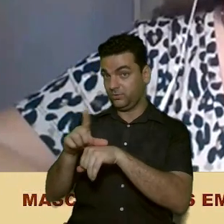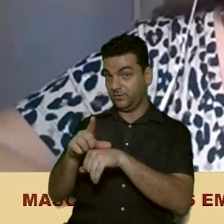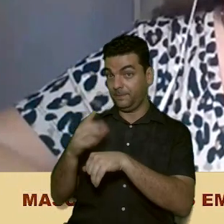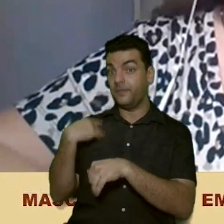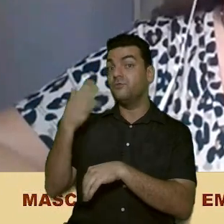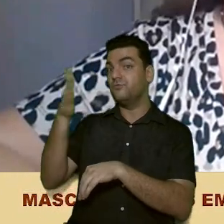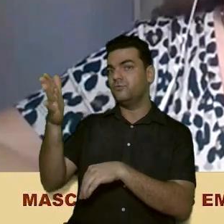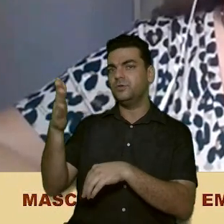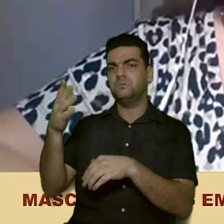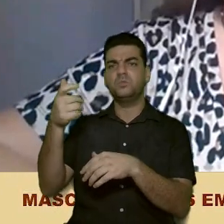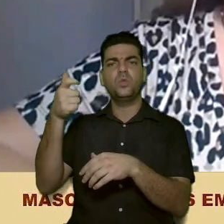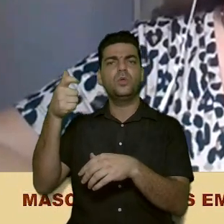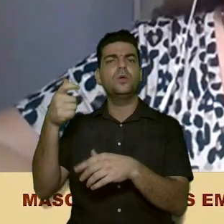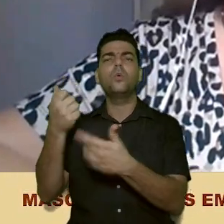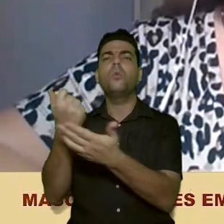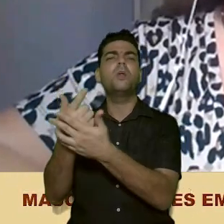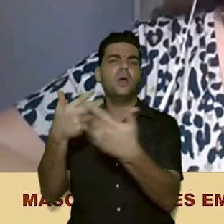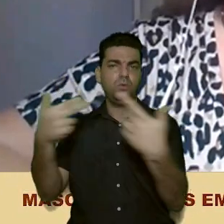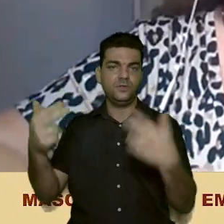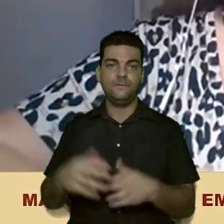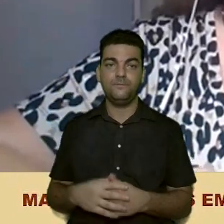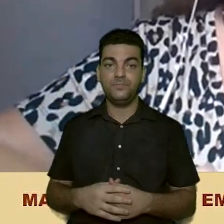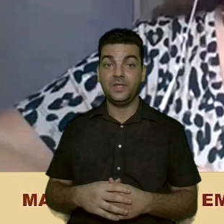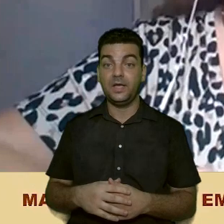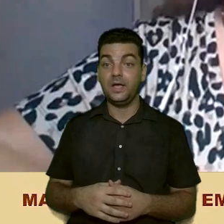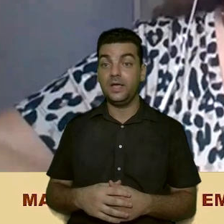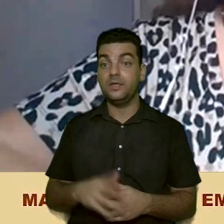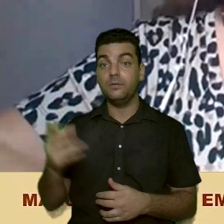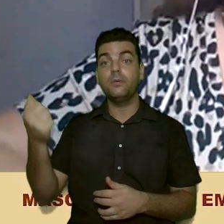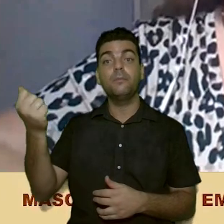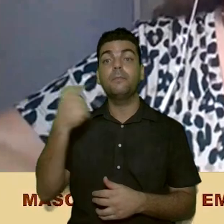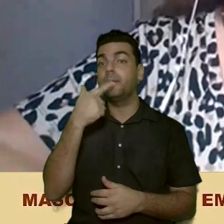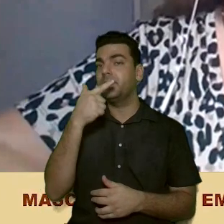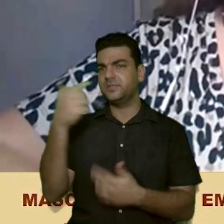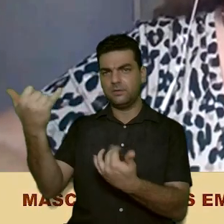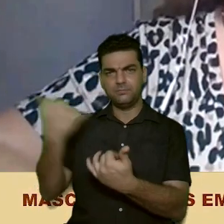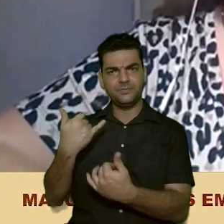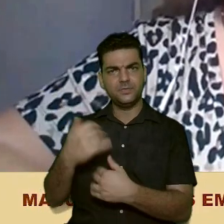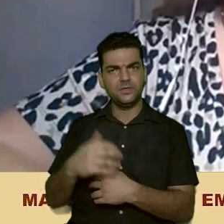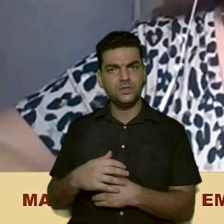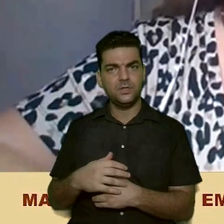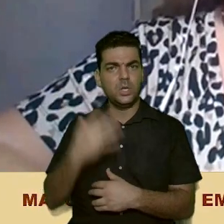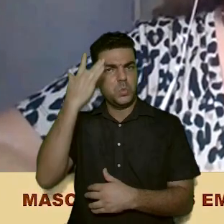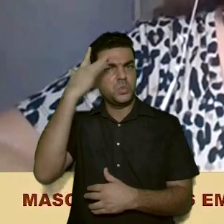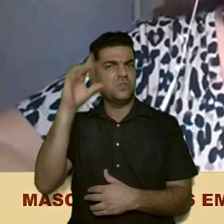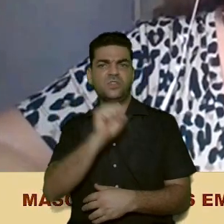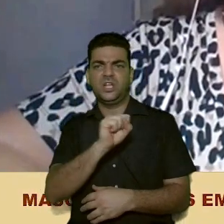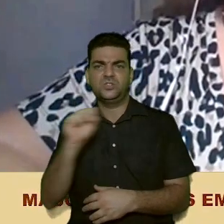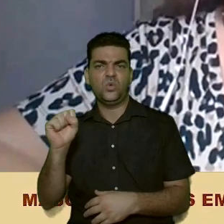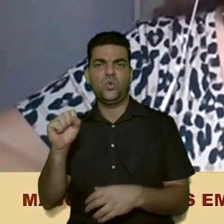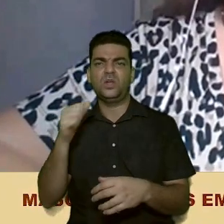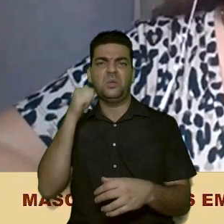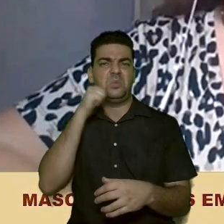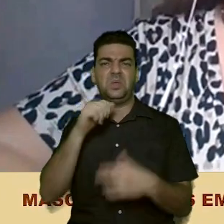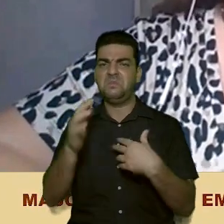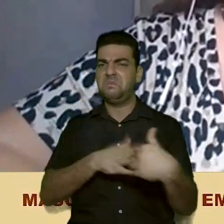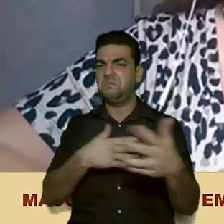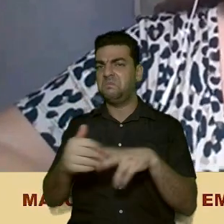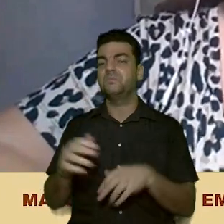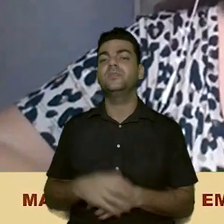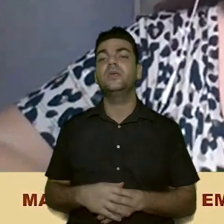um parafuso aqui, sei lá, e aí o cara, nunca vi na vida, já soltou uma piadinha, não sei se foi da sogra ou da mulher, uma coisa assim,